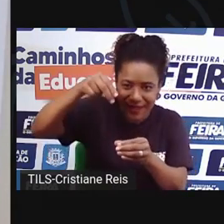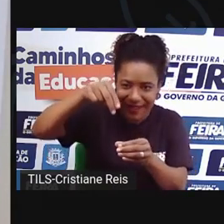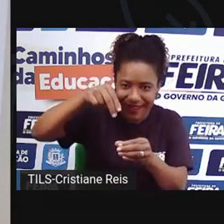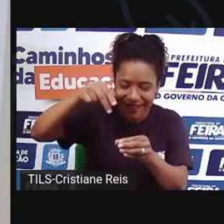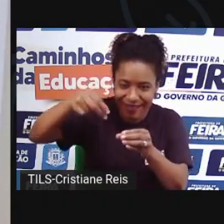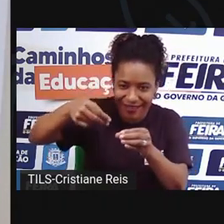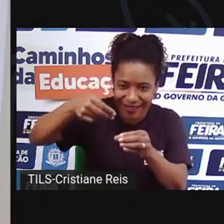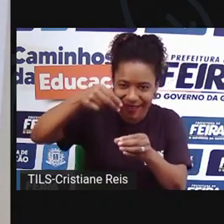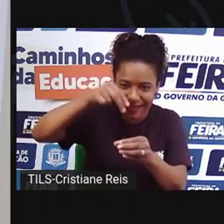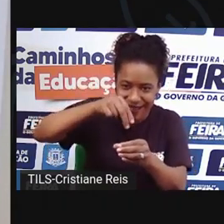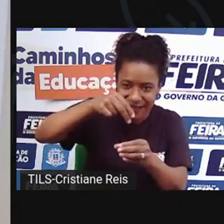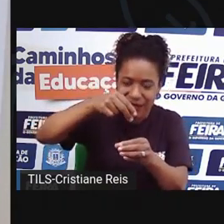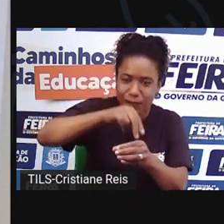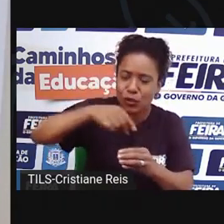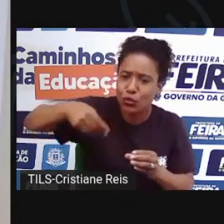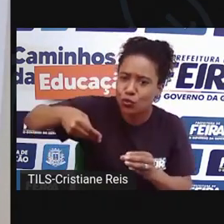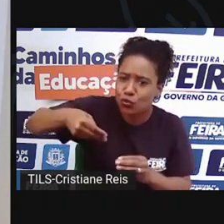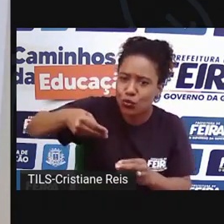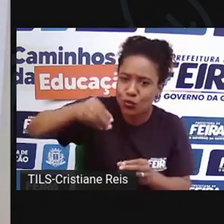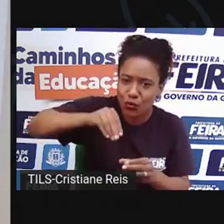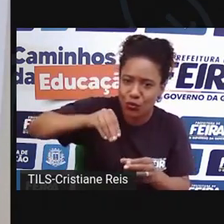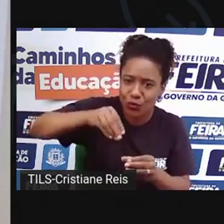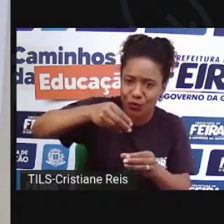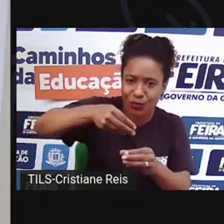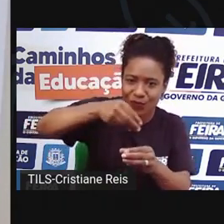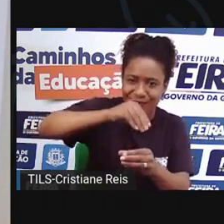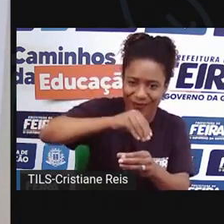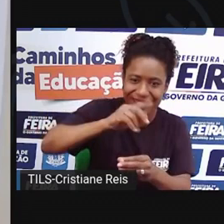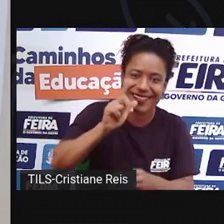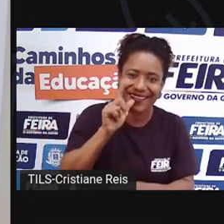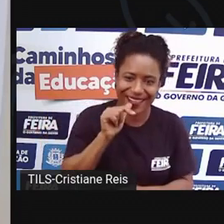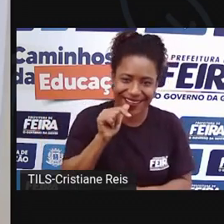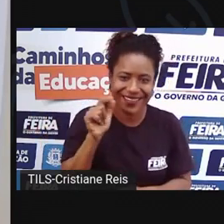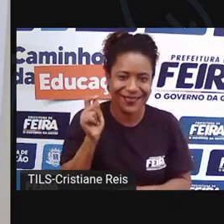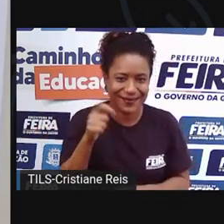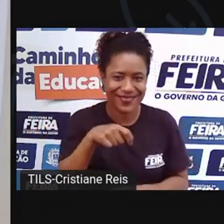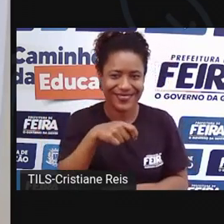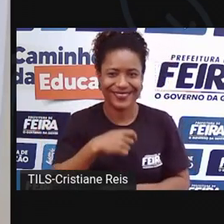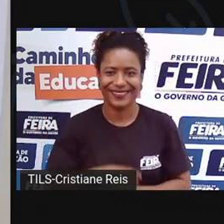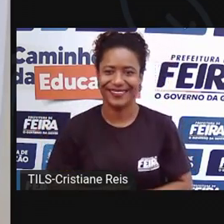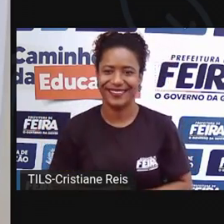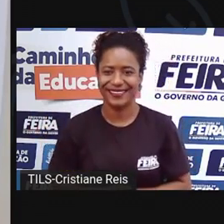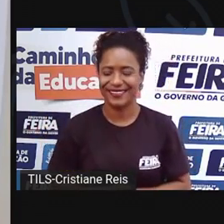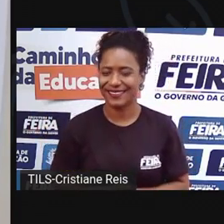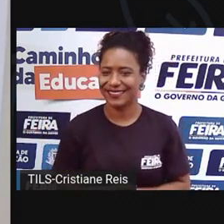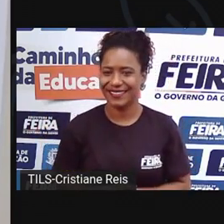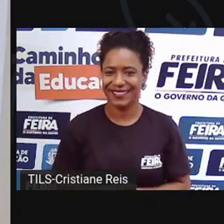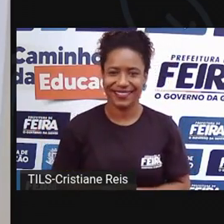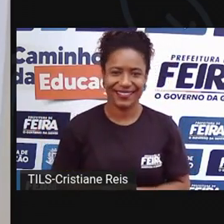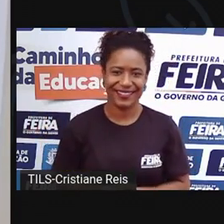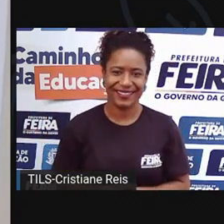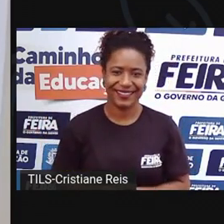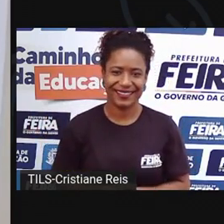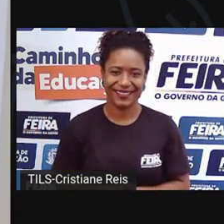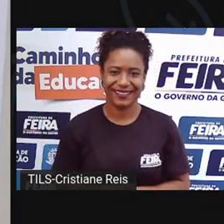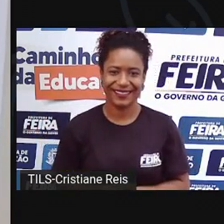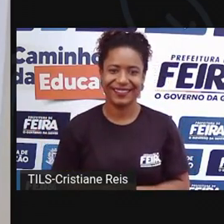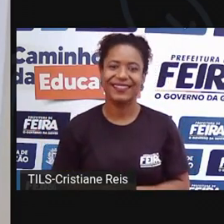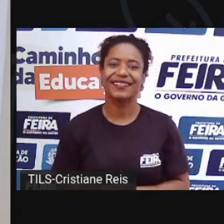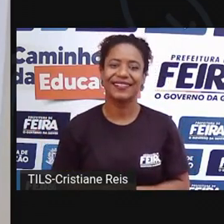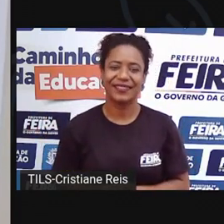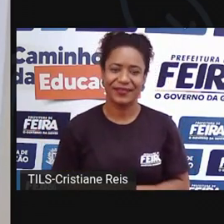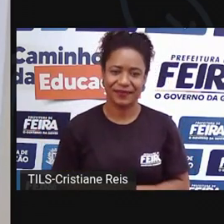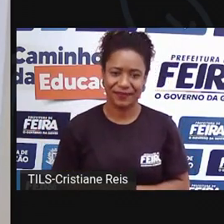Mas vocês podem usar uma colherinha também. Então, vão pingando assim, ó, a água bem pertinho da